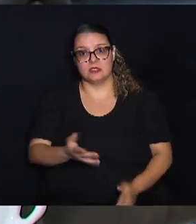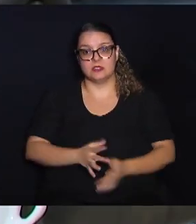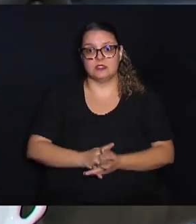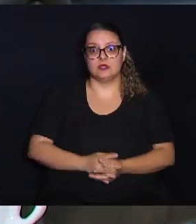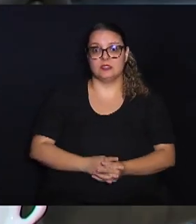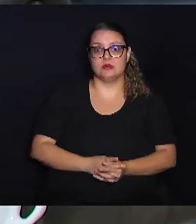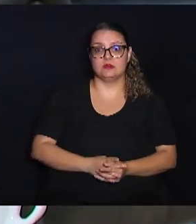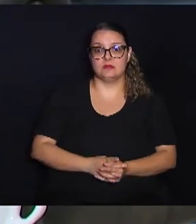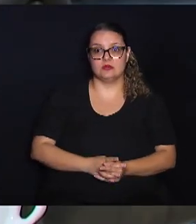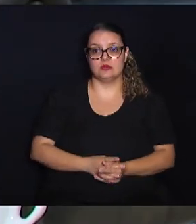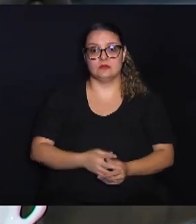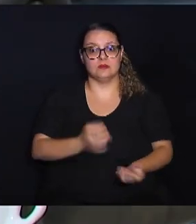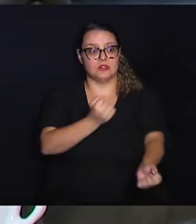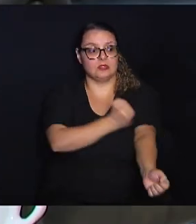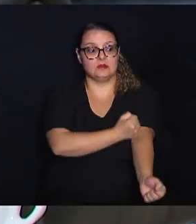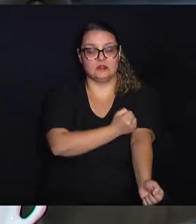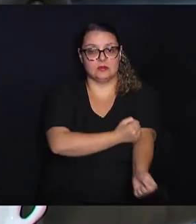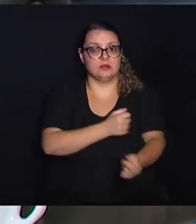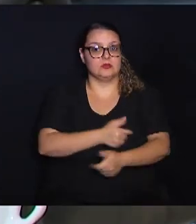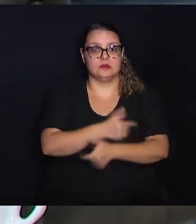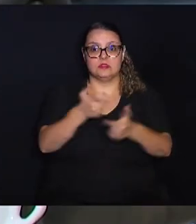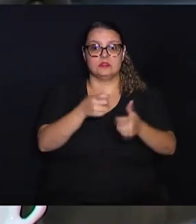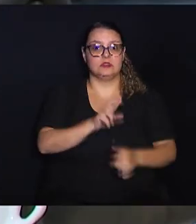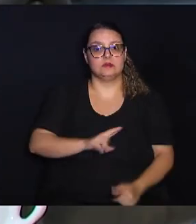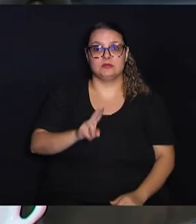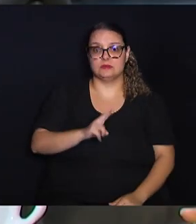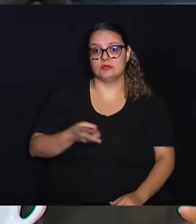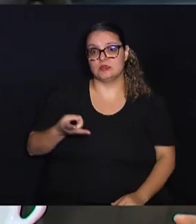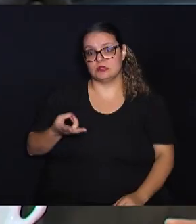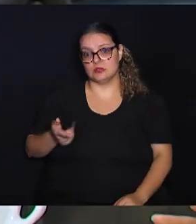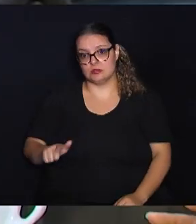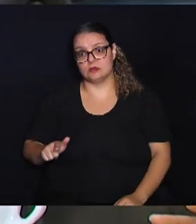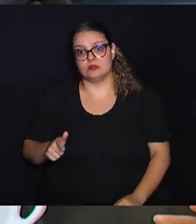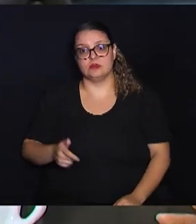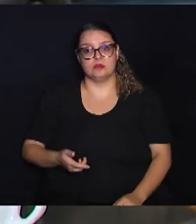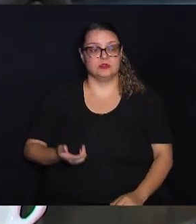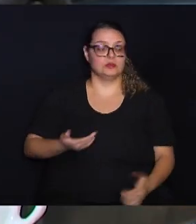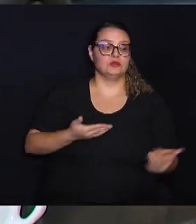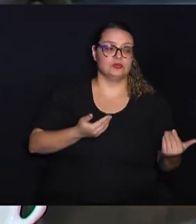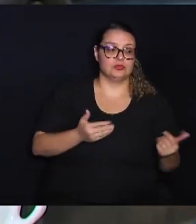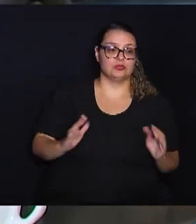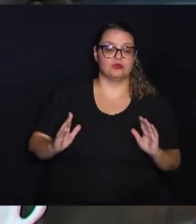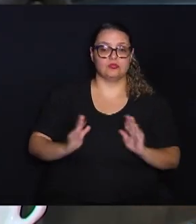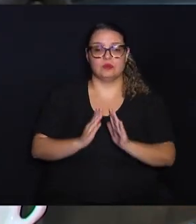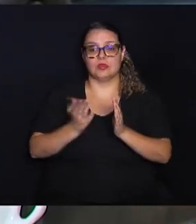Do excesso até, às vezes, de uso e permanência do jovem diante,